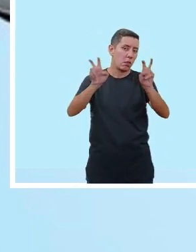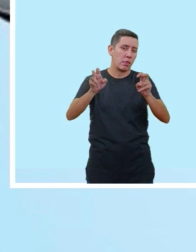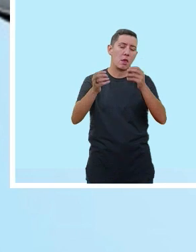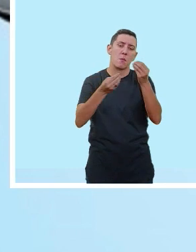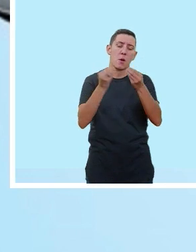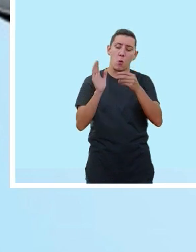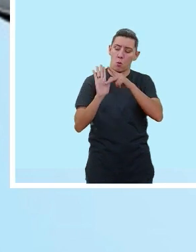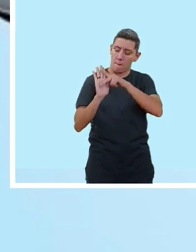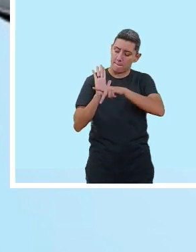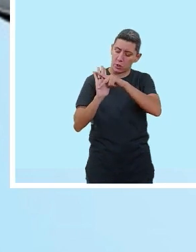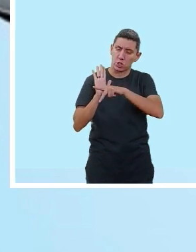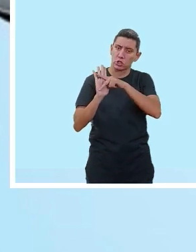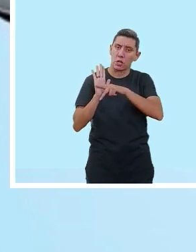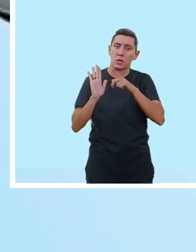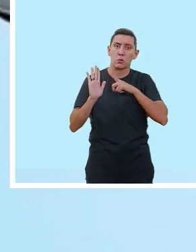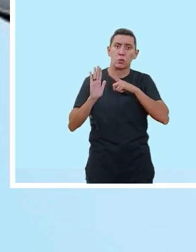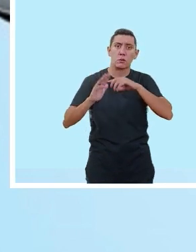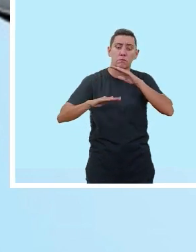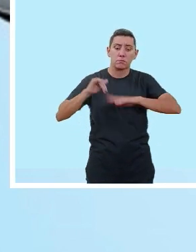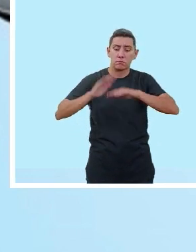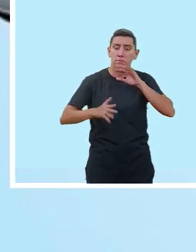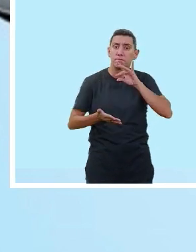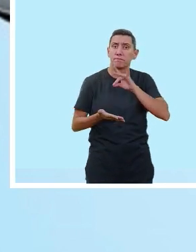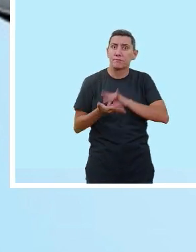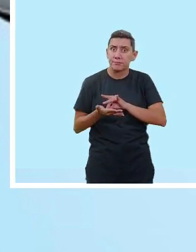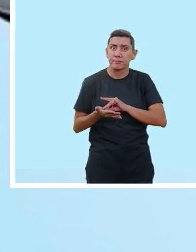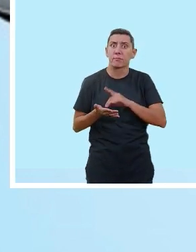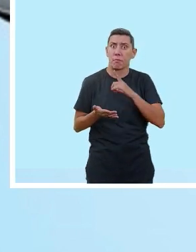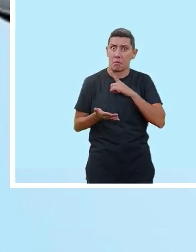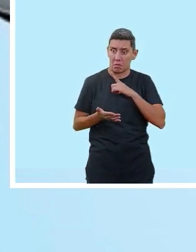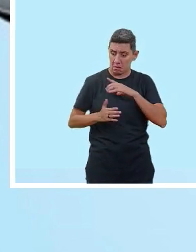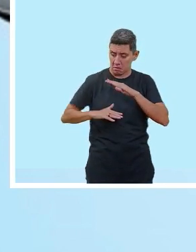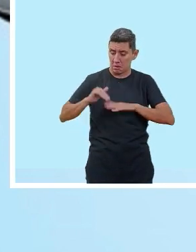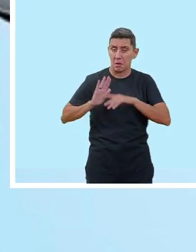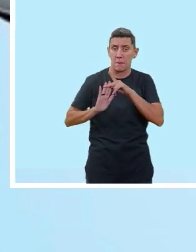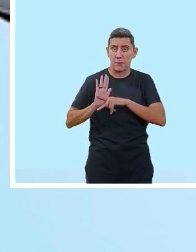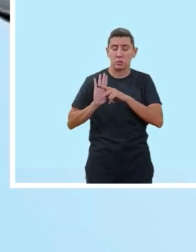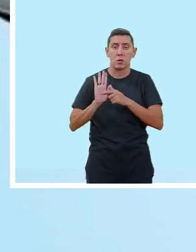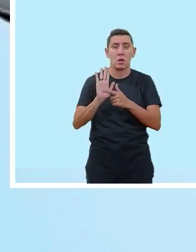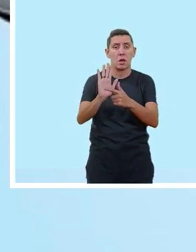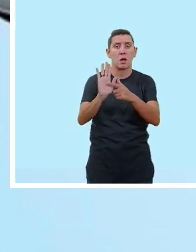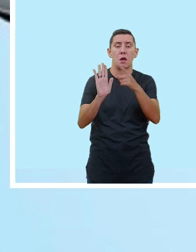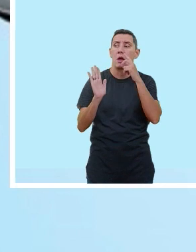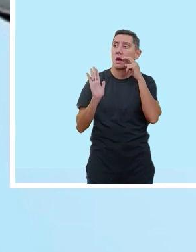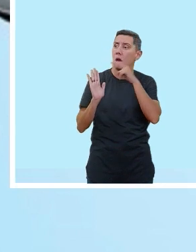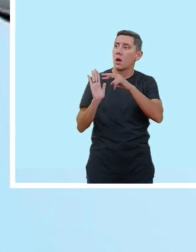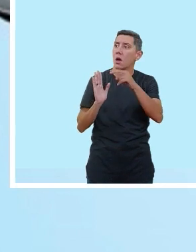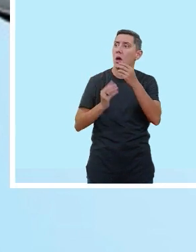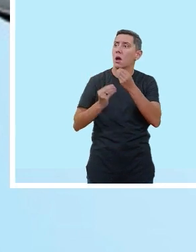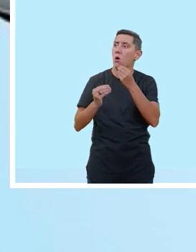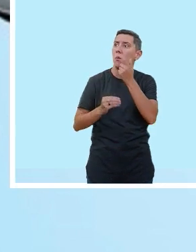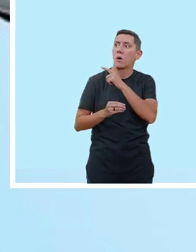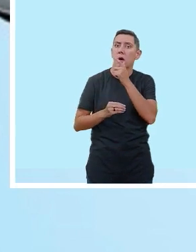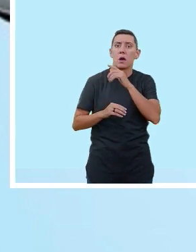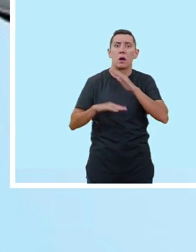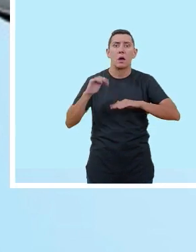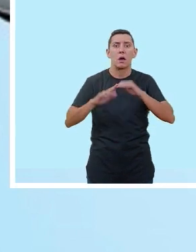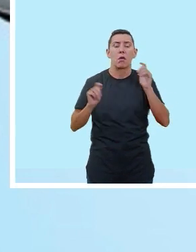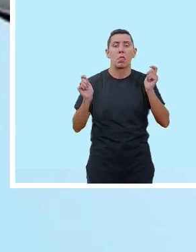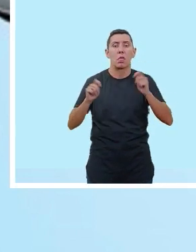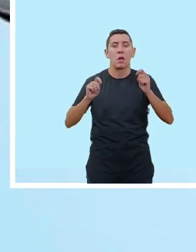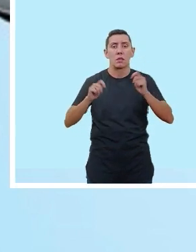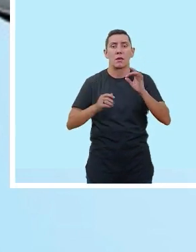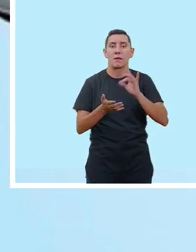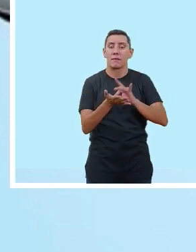projetos práticos, né? Eu acho que a melhor forma da gente demonstrar como acontece na prática, né? Até pelo efeito didático aqui